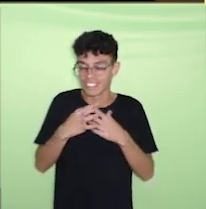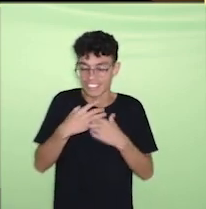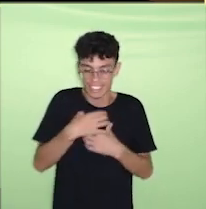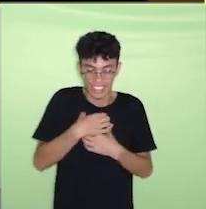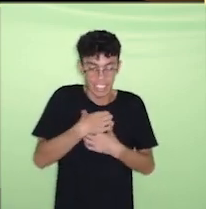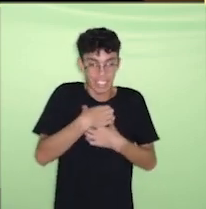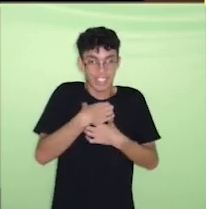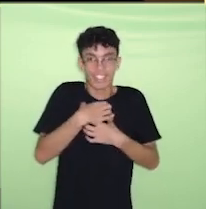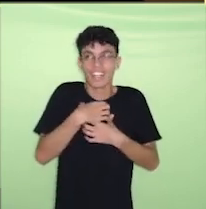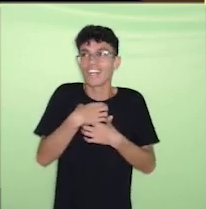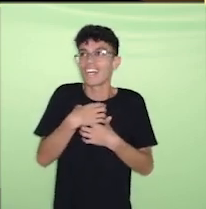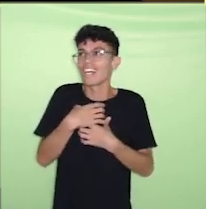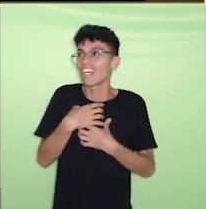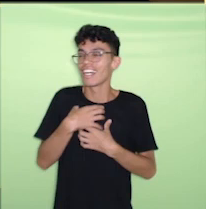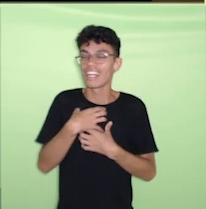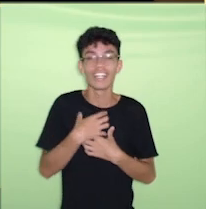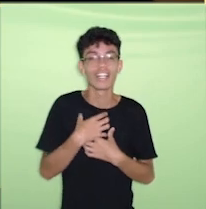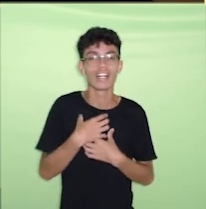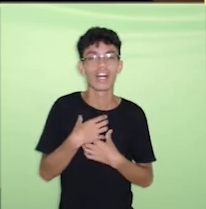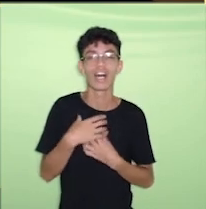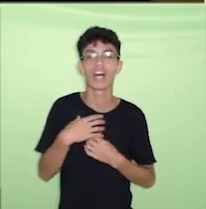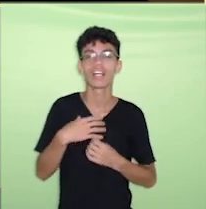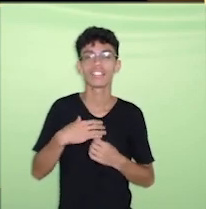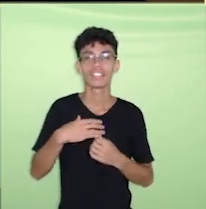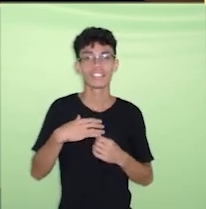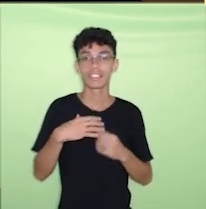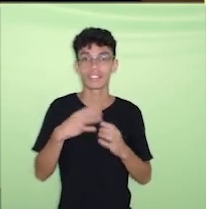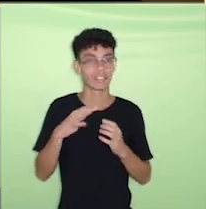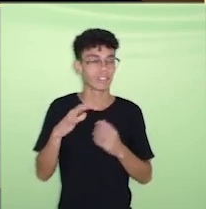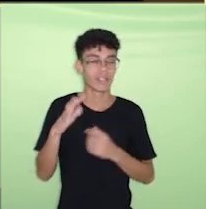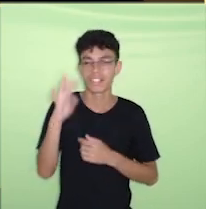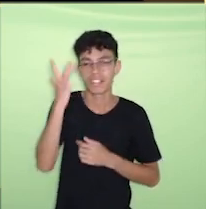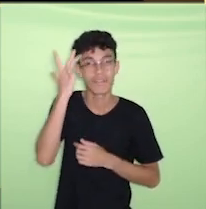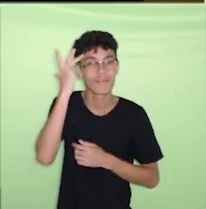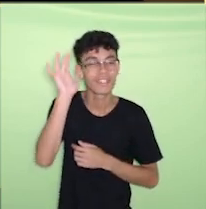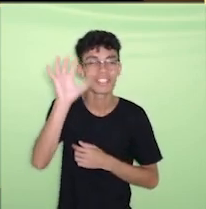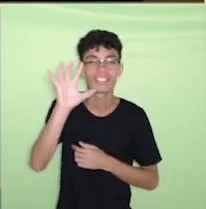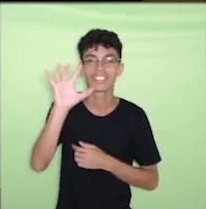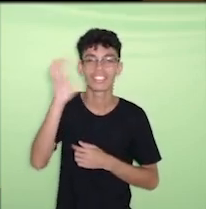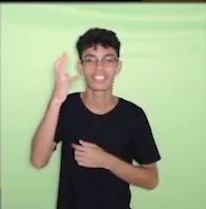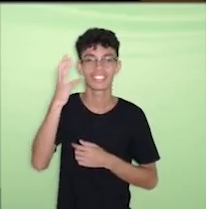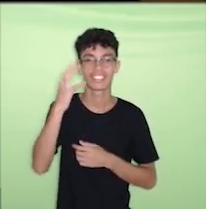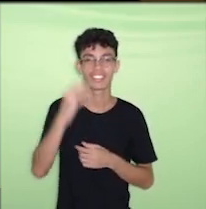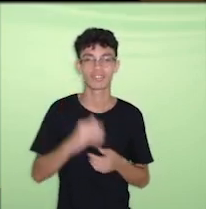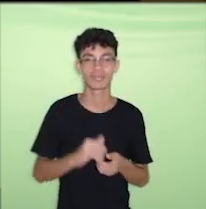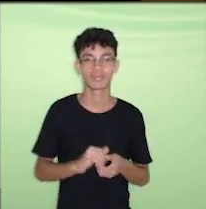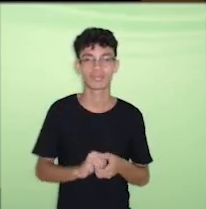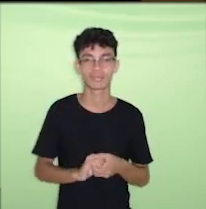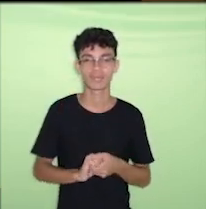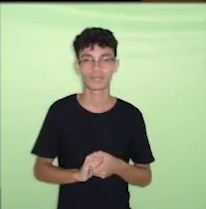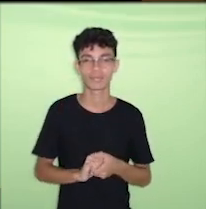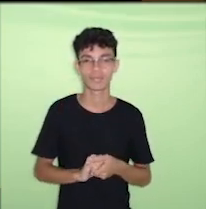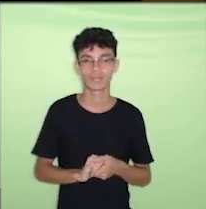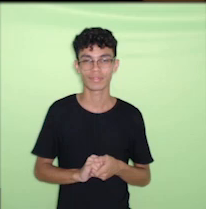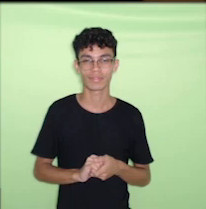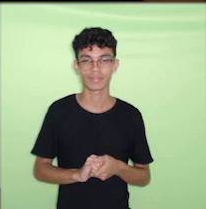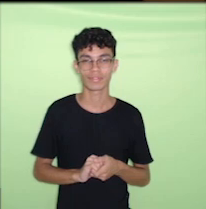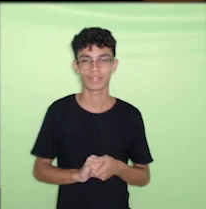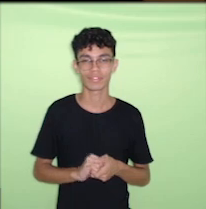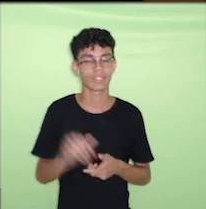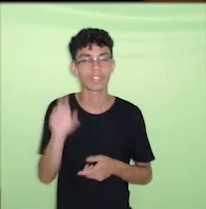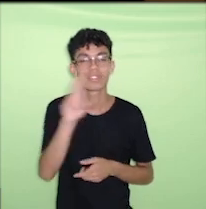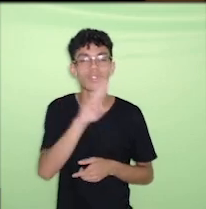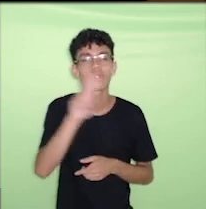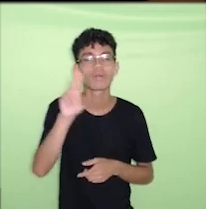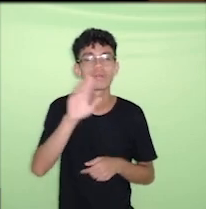conflito. Ora. Isso não estava previsto. E poderá ser chamado de